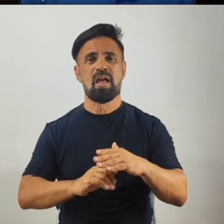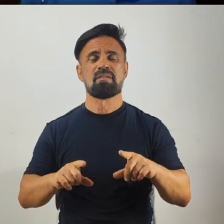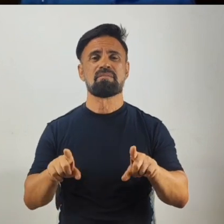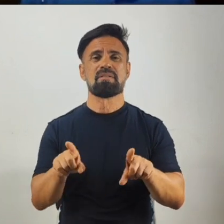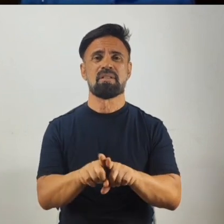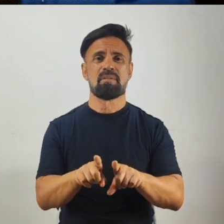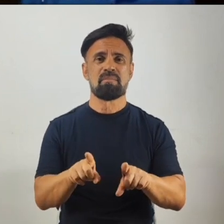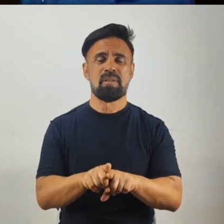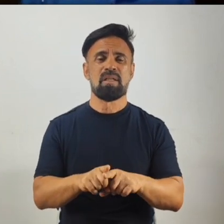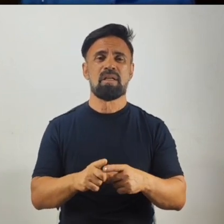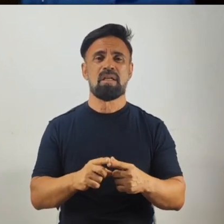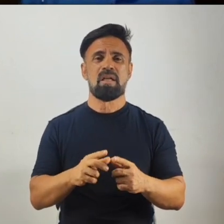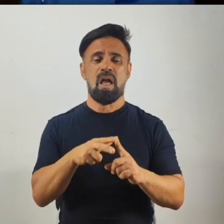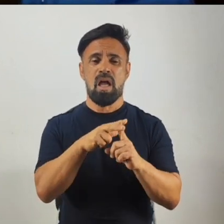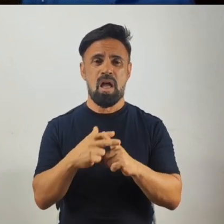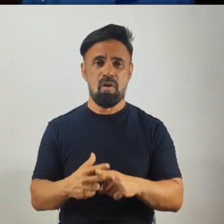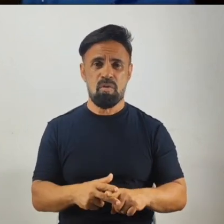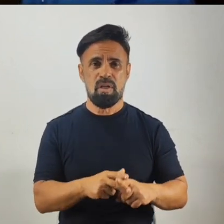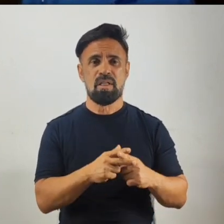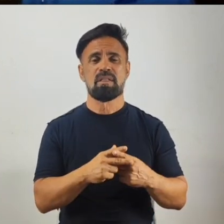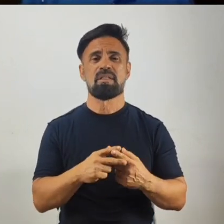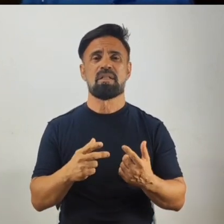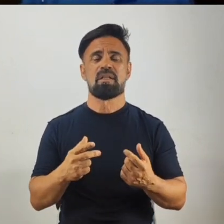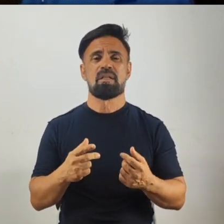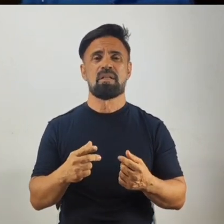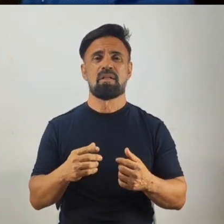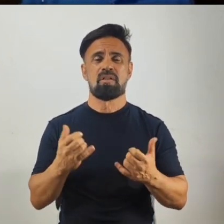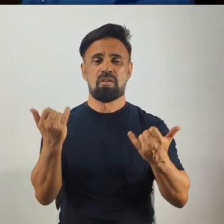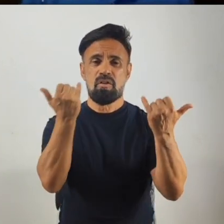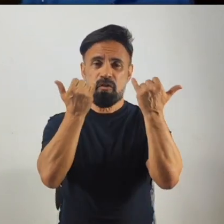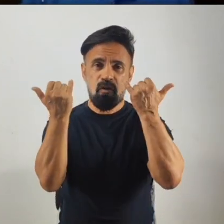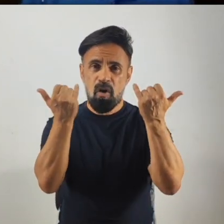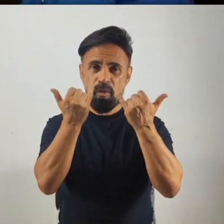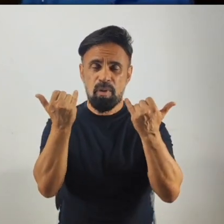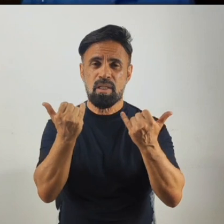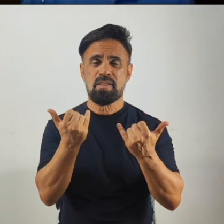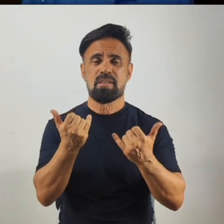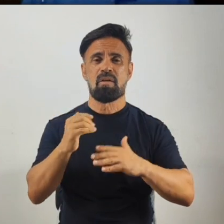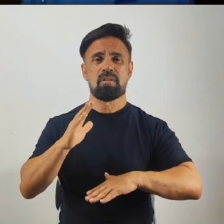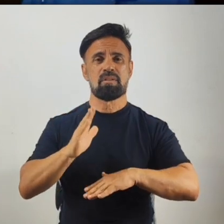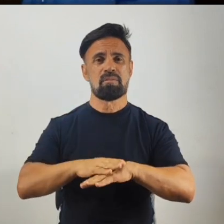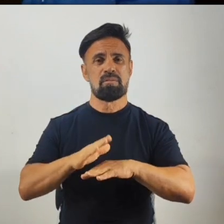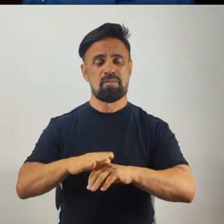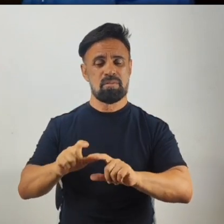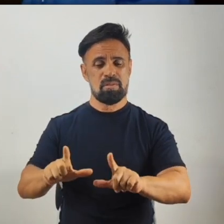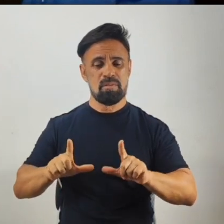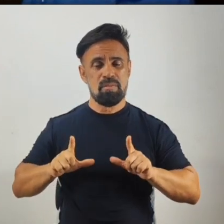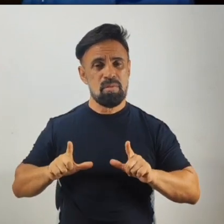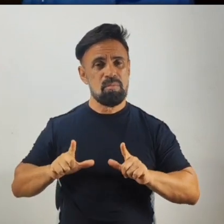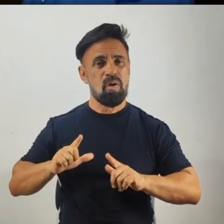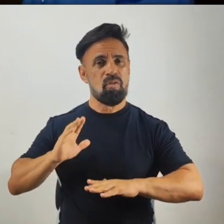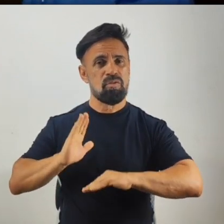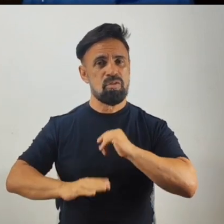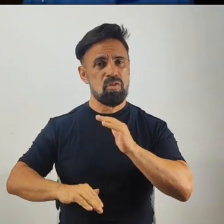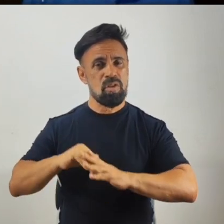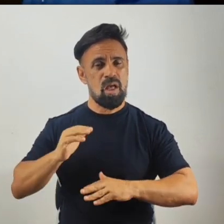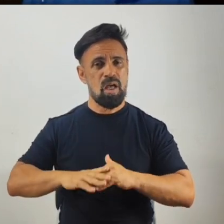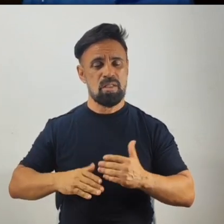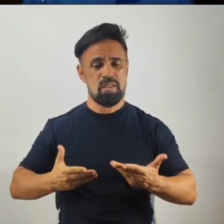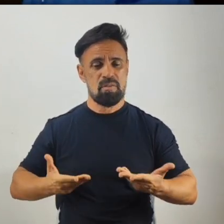os terceirizados, contrato de prestação de serviços regularizados e informação sobre a habilitação